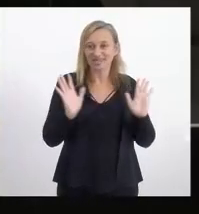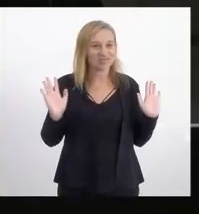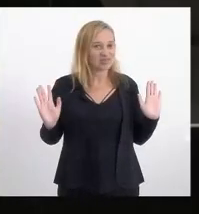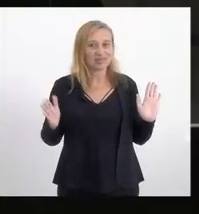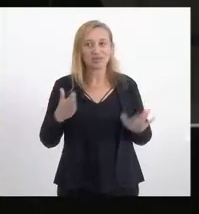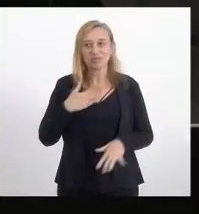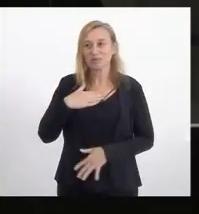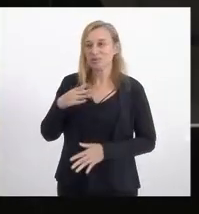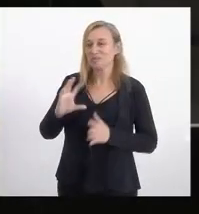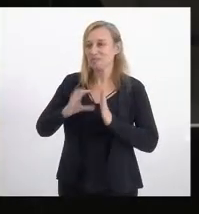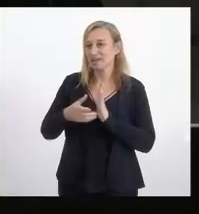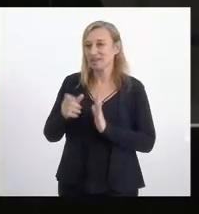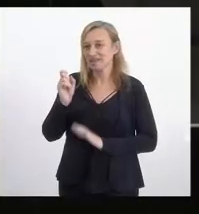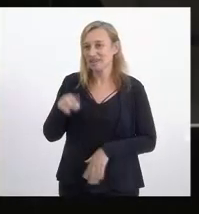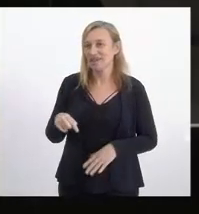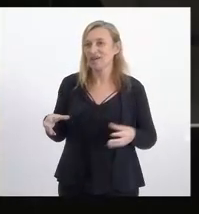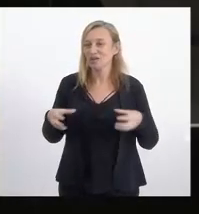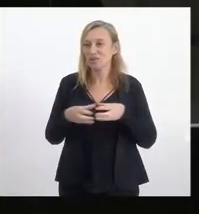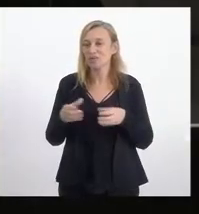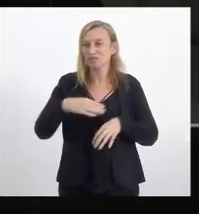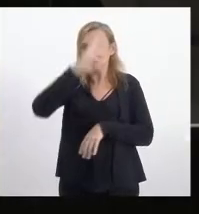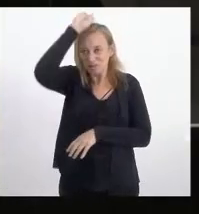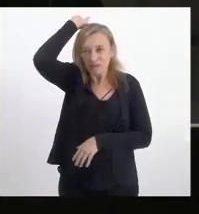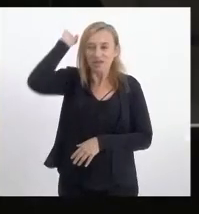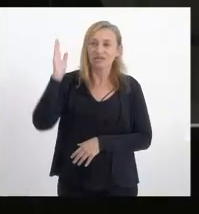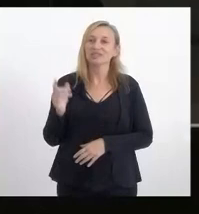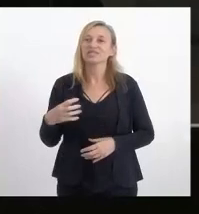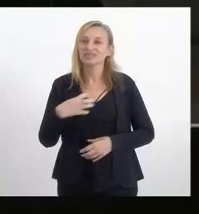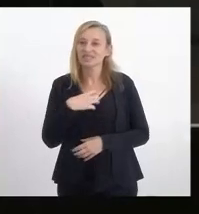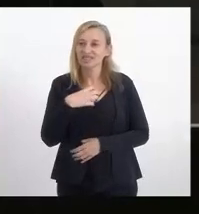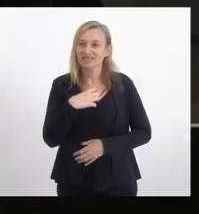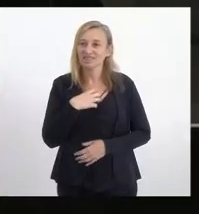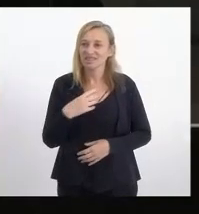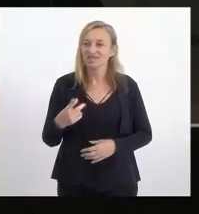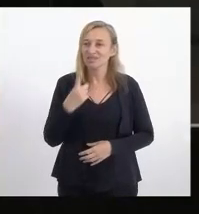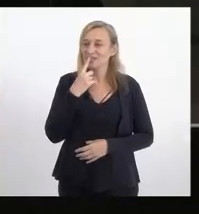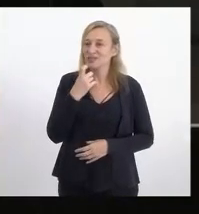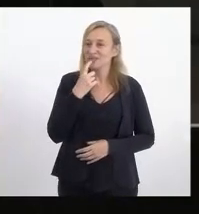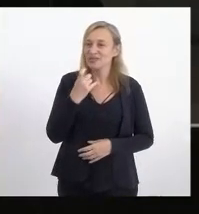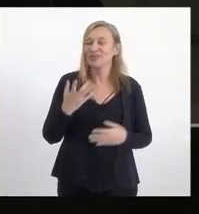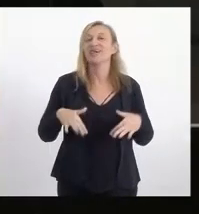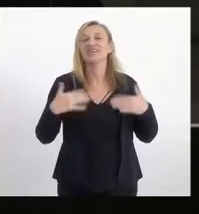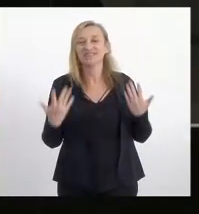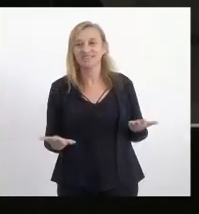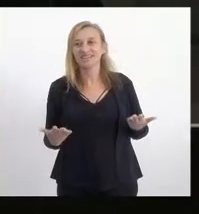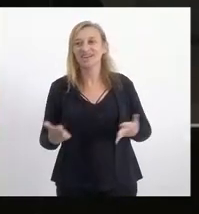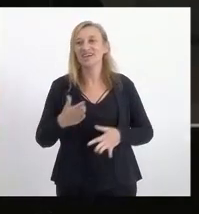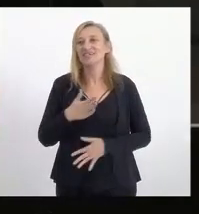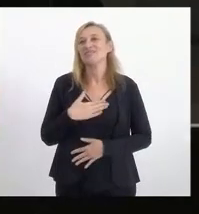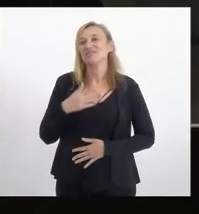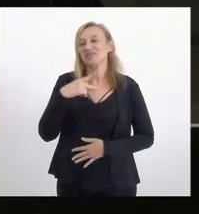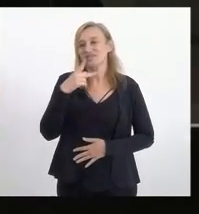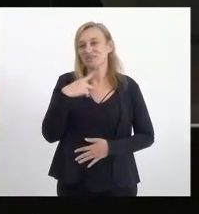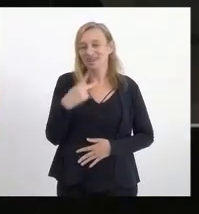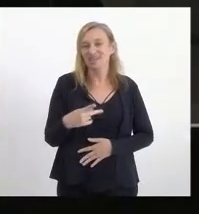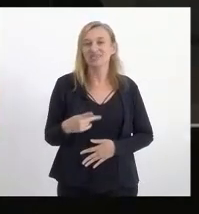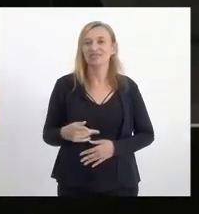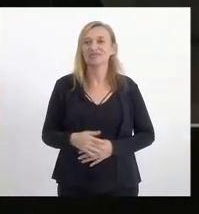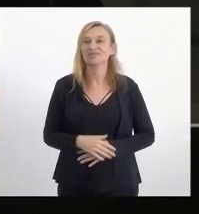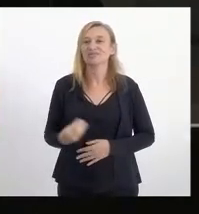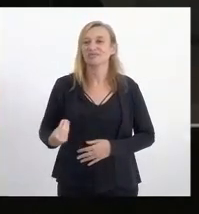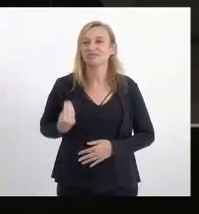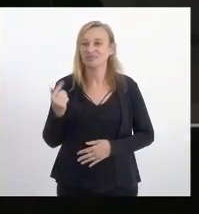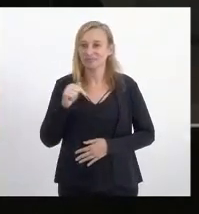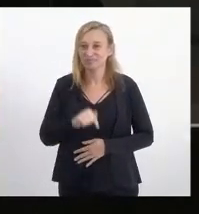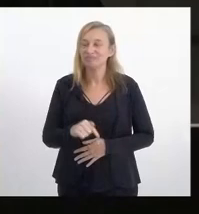seja o meu partido é o corpo do bombeiros nesse sentido quando estou de vermelho então era essas contribuições dizer que nós